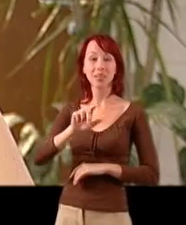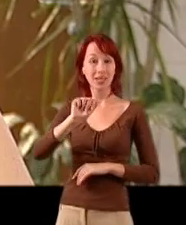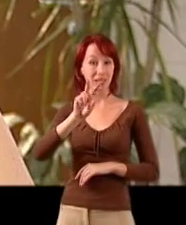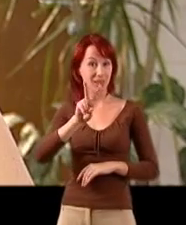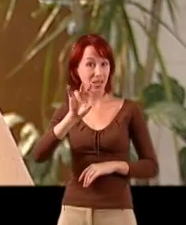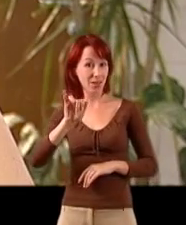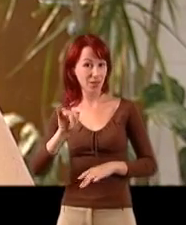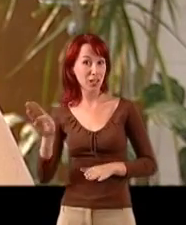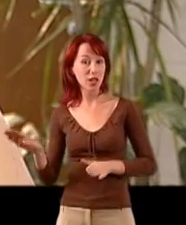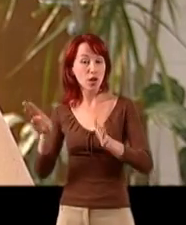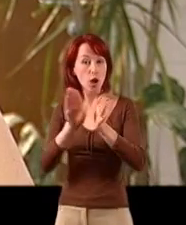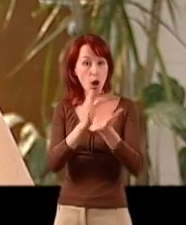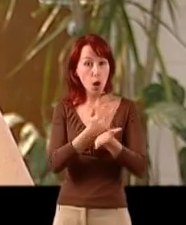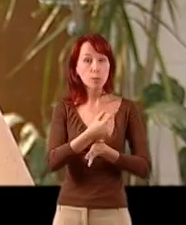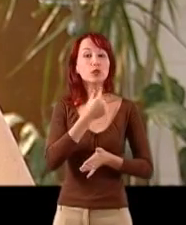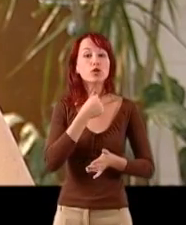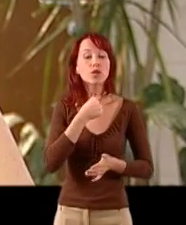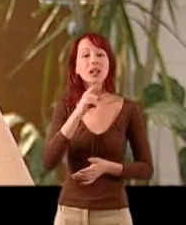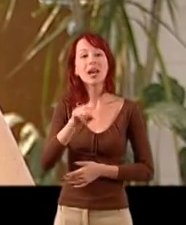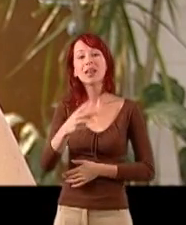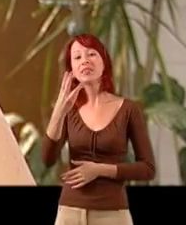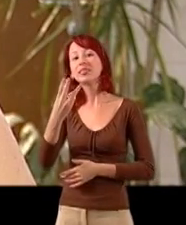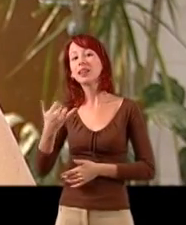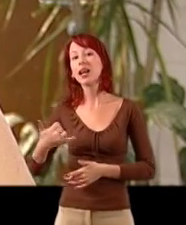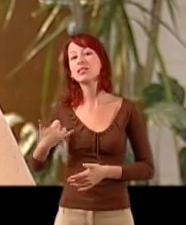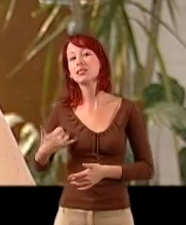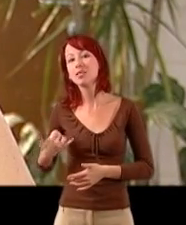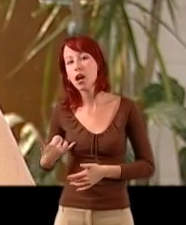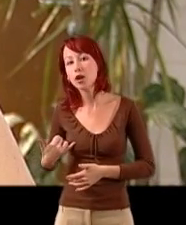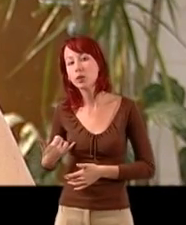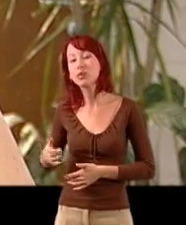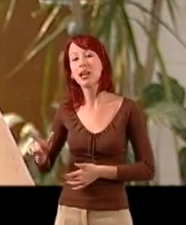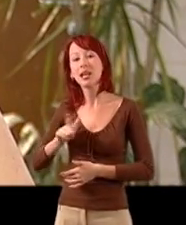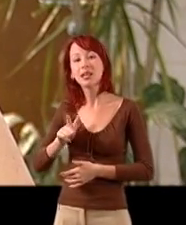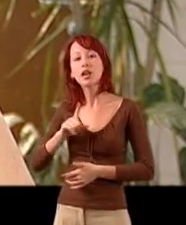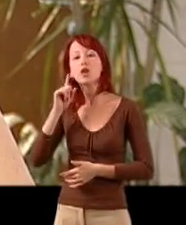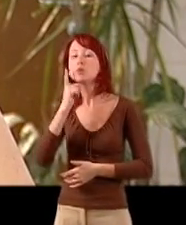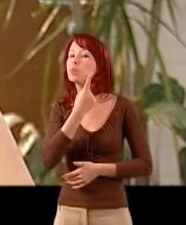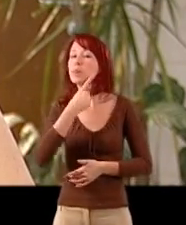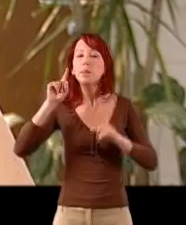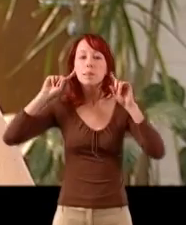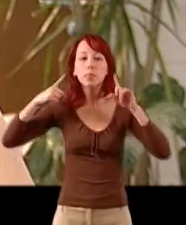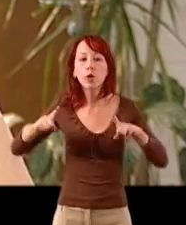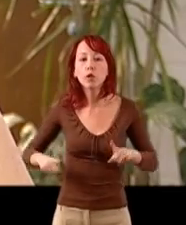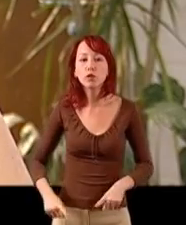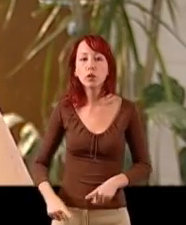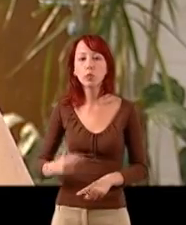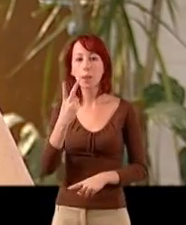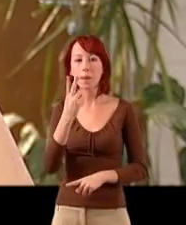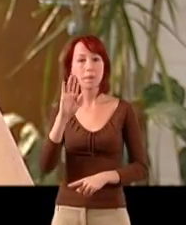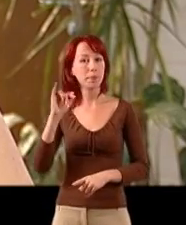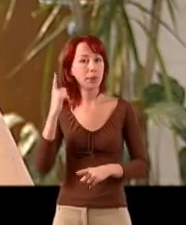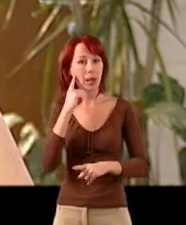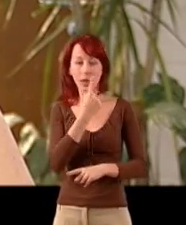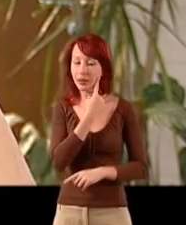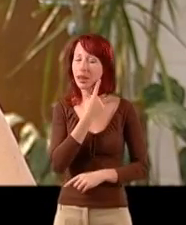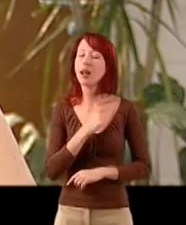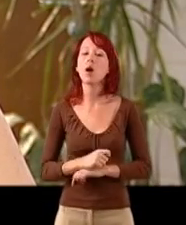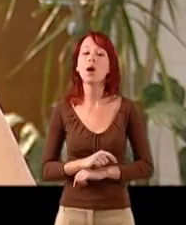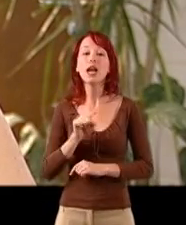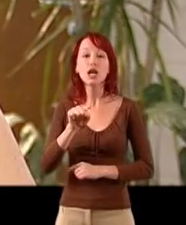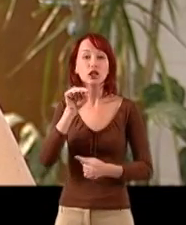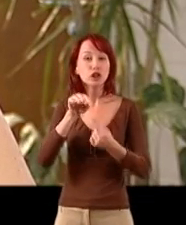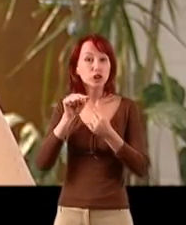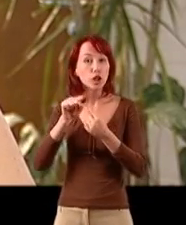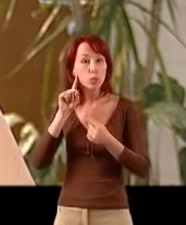chegou para nós aos 3 anos de idade, né, e com um quadro de surdez neurosensorial profunda, bilateral. E